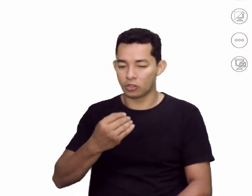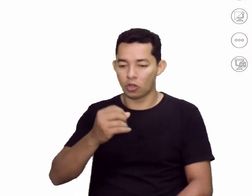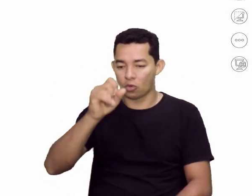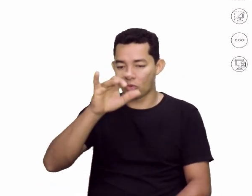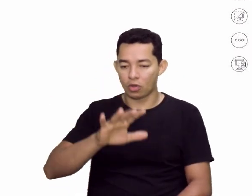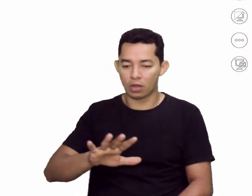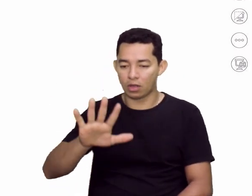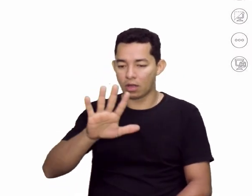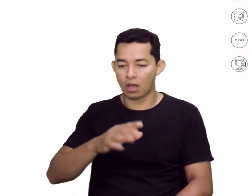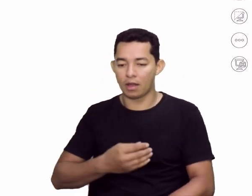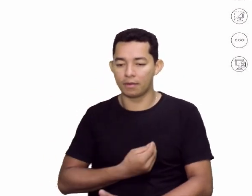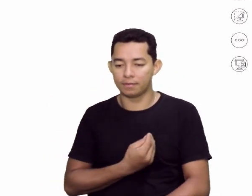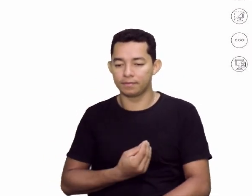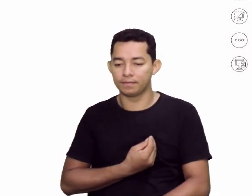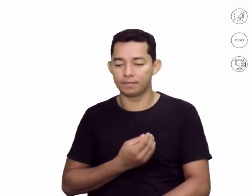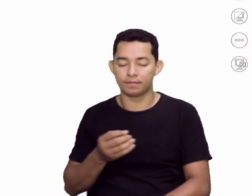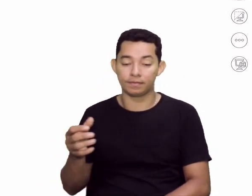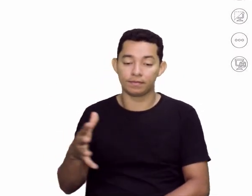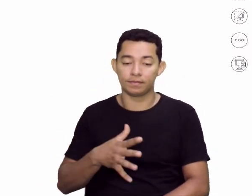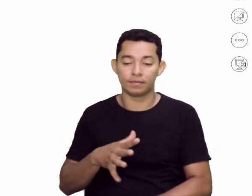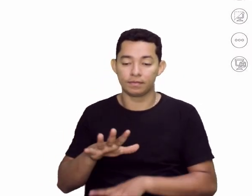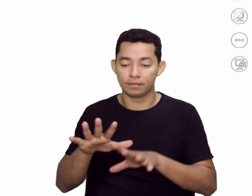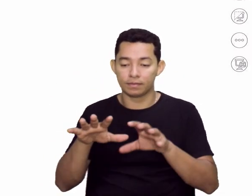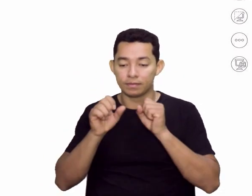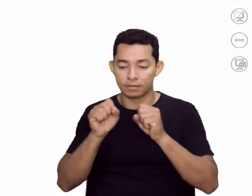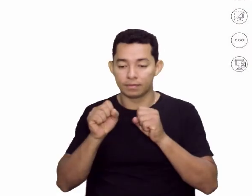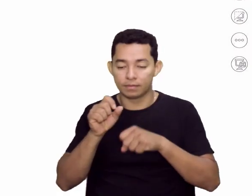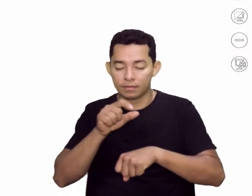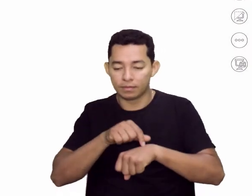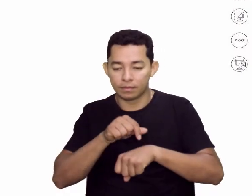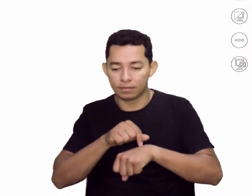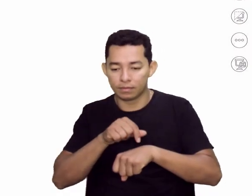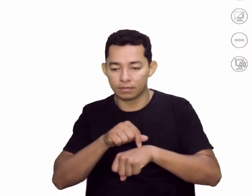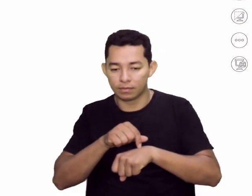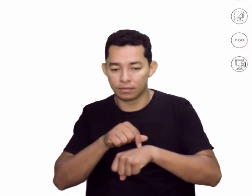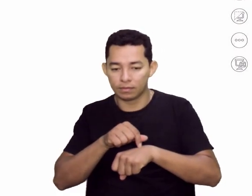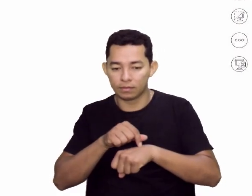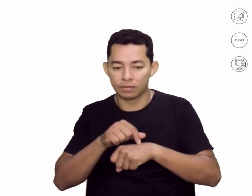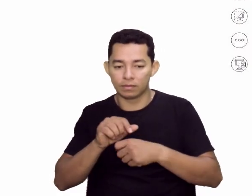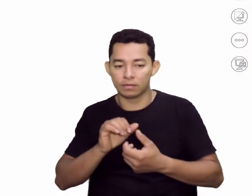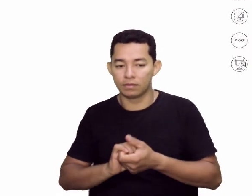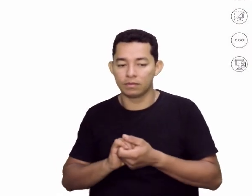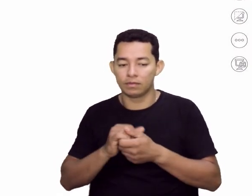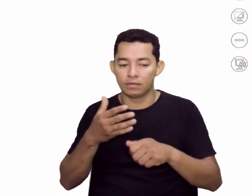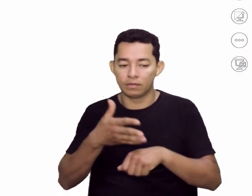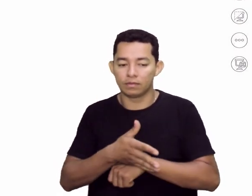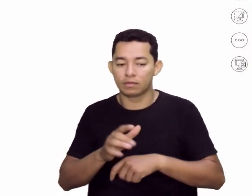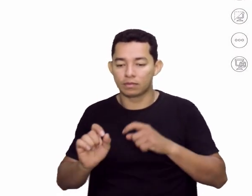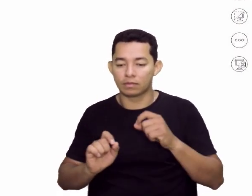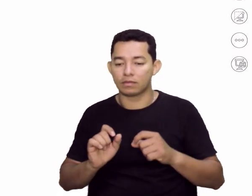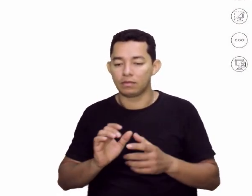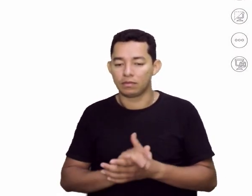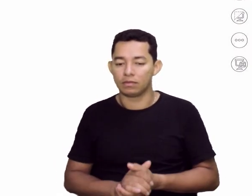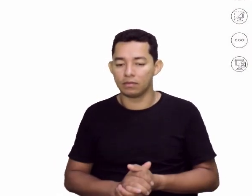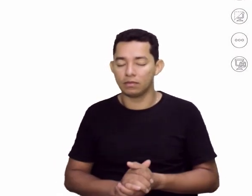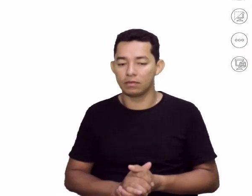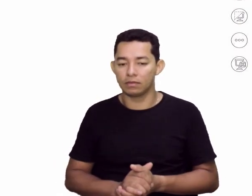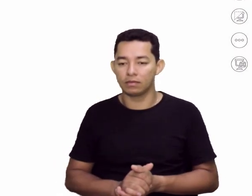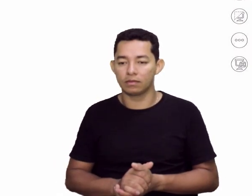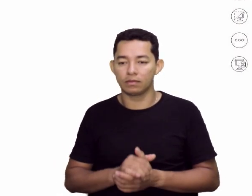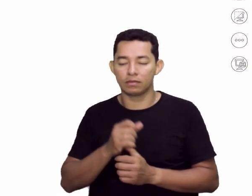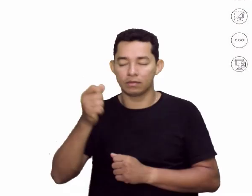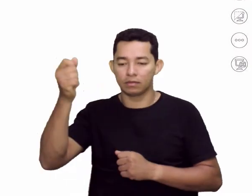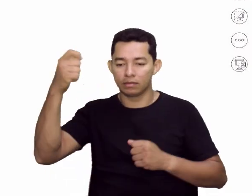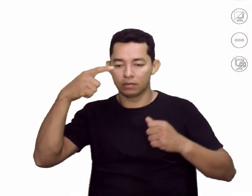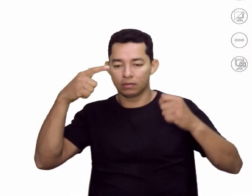as viam, capturando a impressão do momento em que passa e os efeitos da